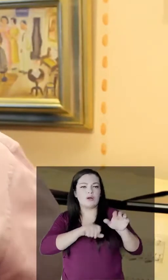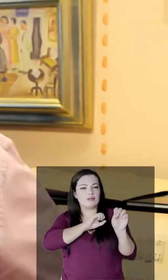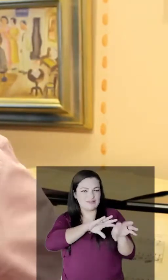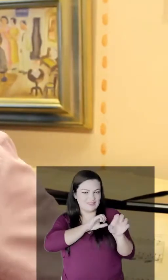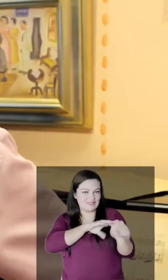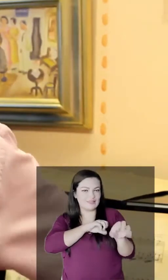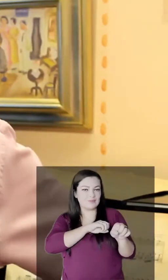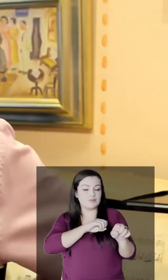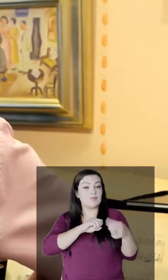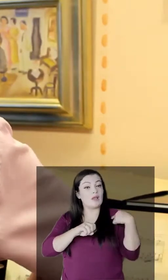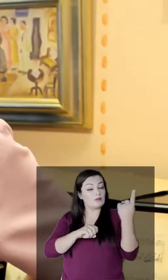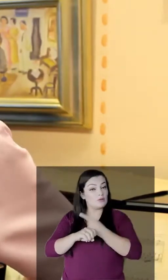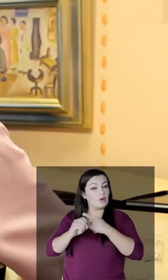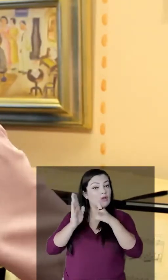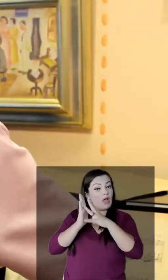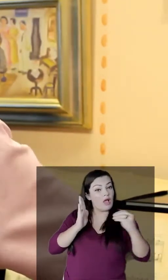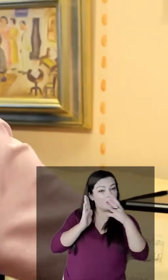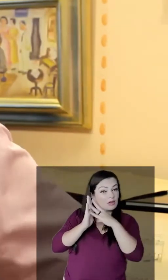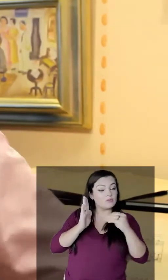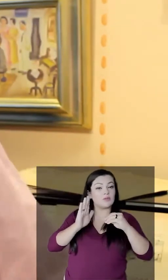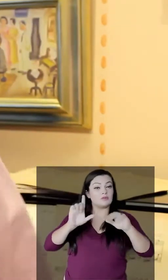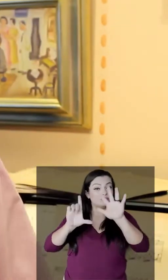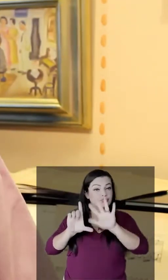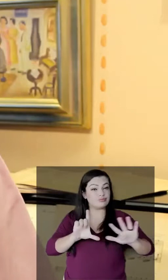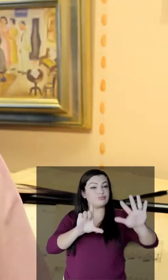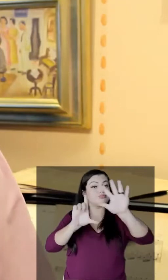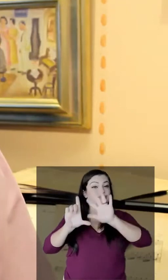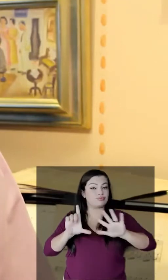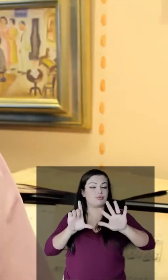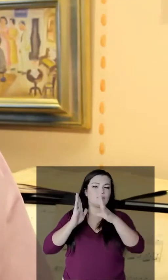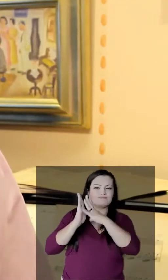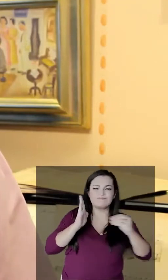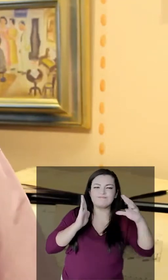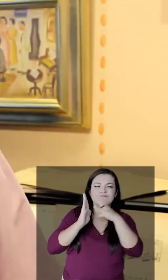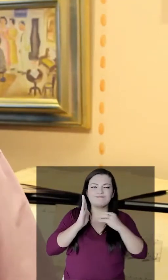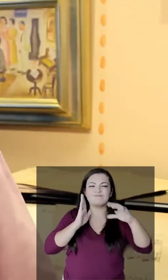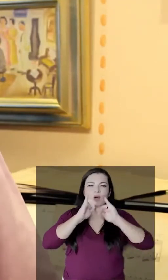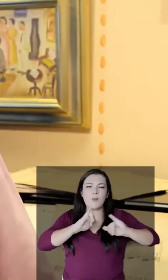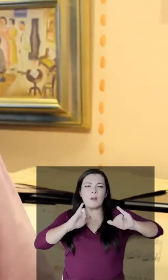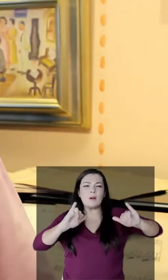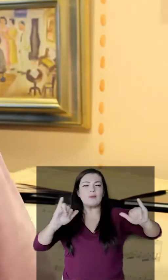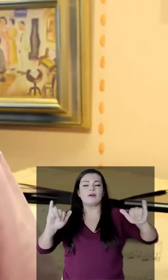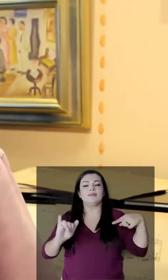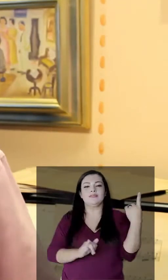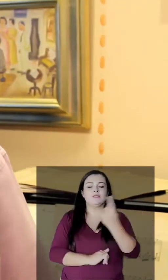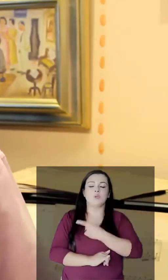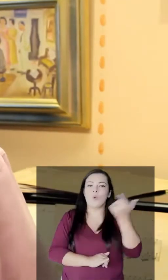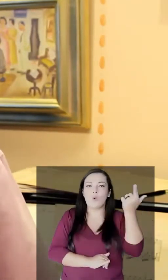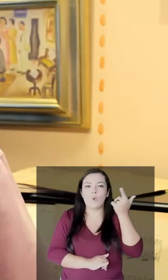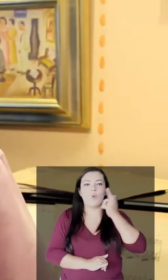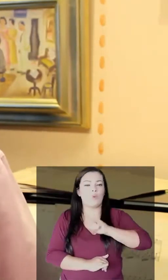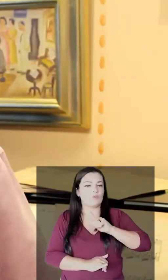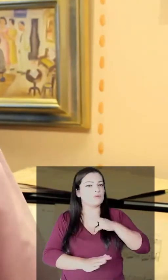realizadas por meio de plataformas digitais, a fim de que pudéssemos prosseguir